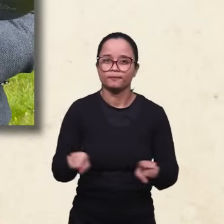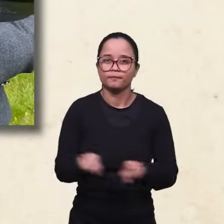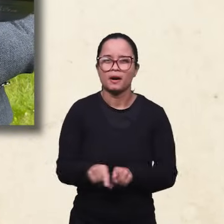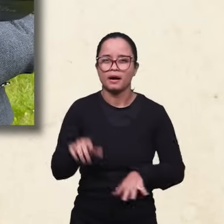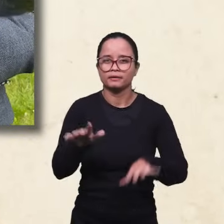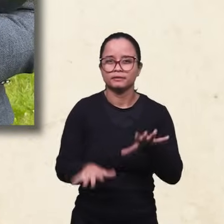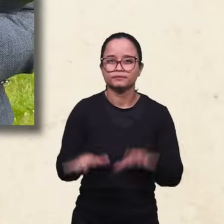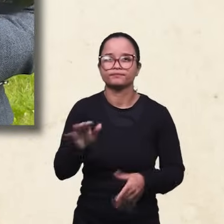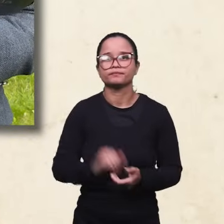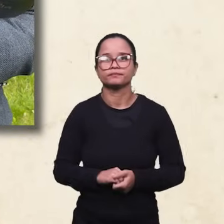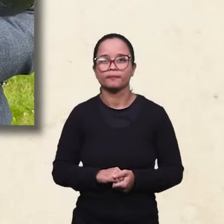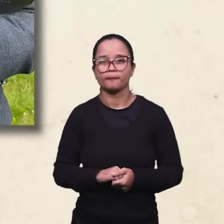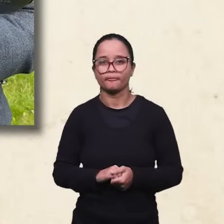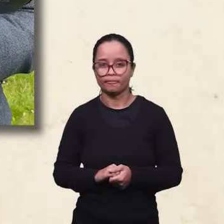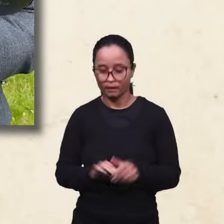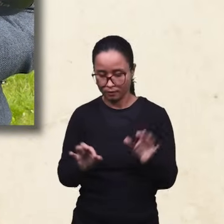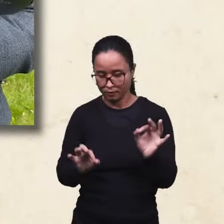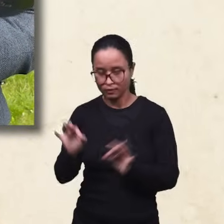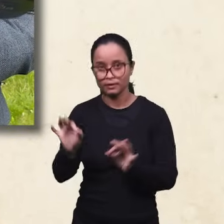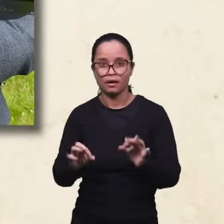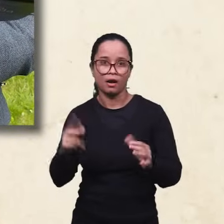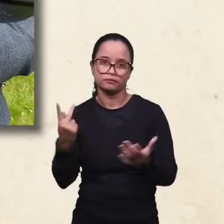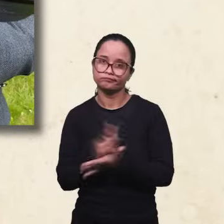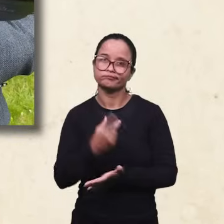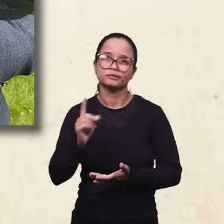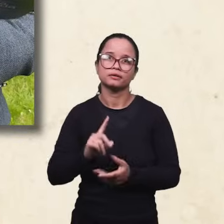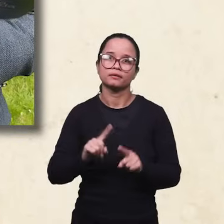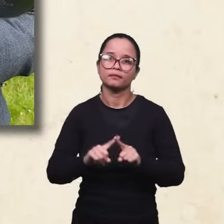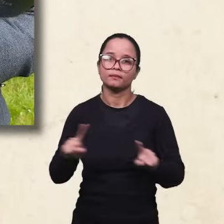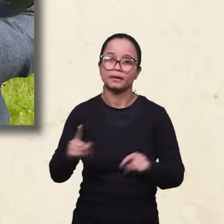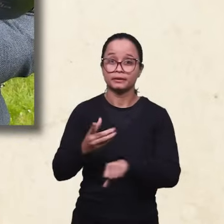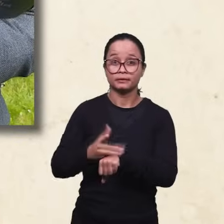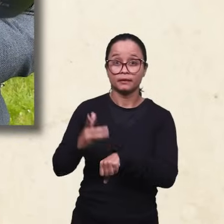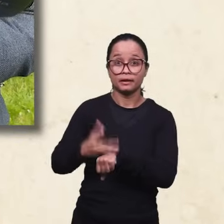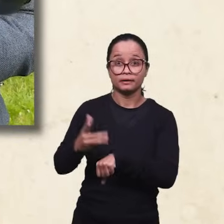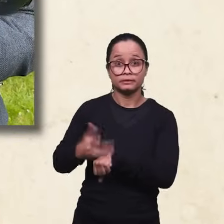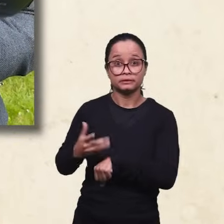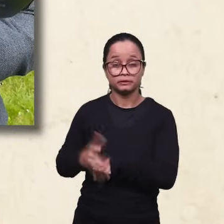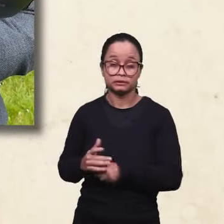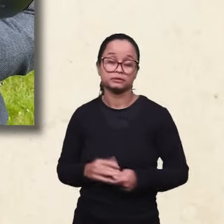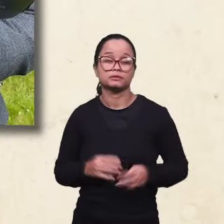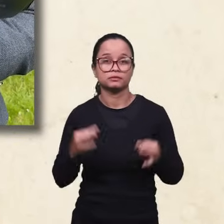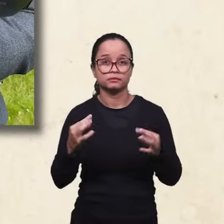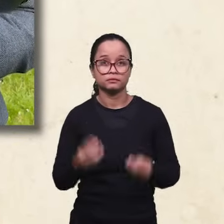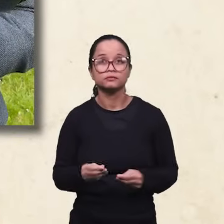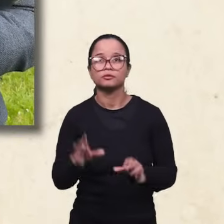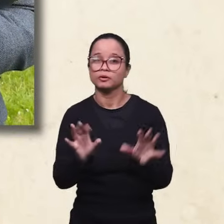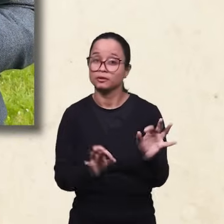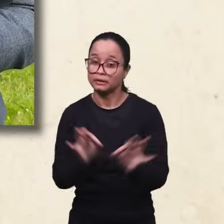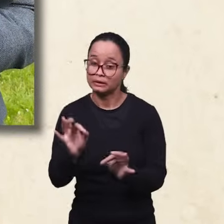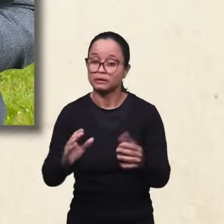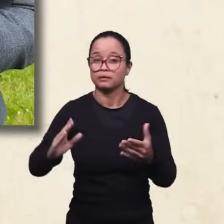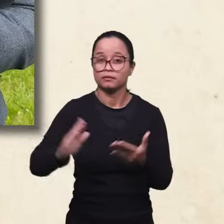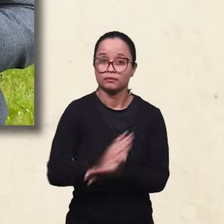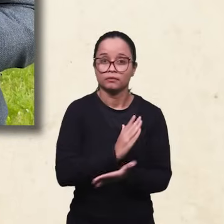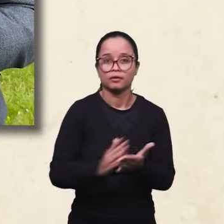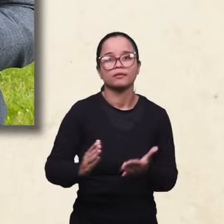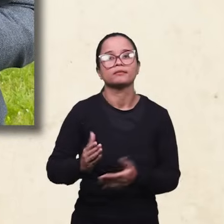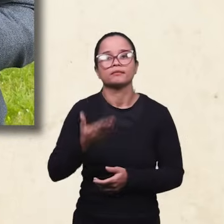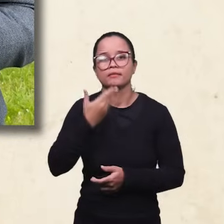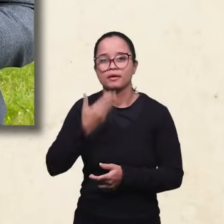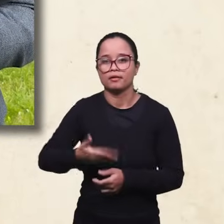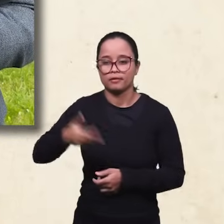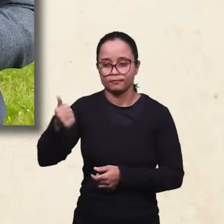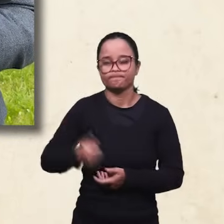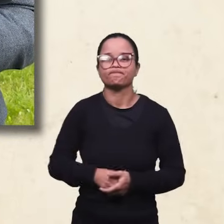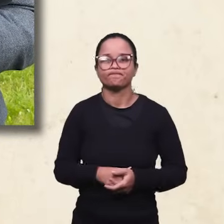que muitas vezes esses planejamentos não acontecem. Mas essa prática de planejar, para planejar algo